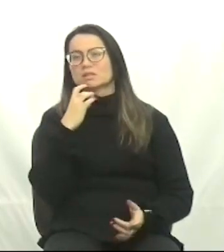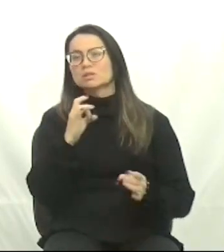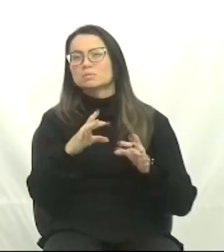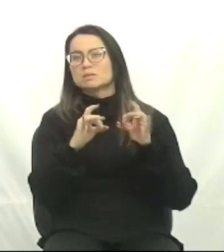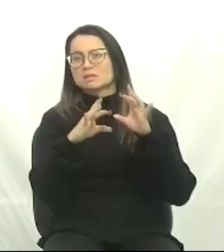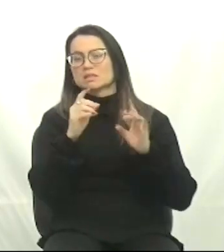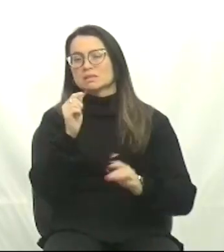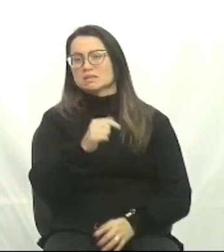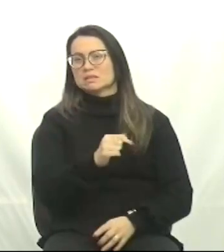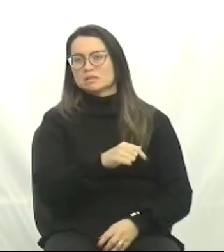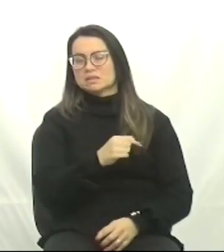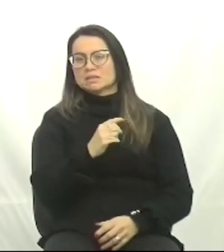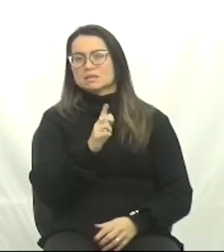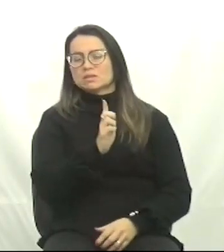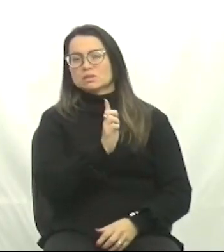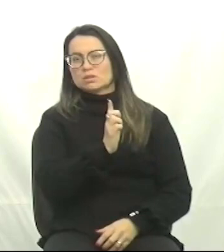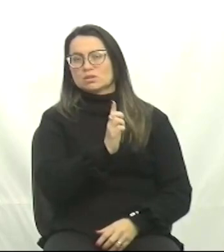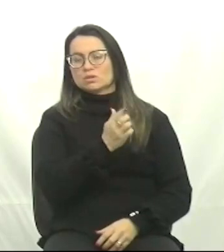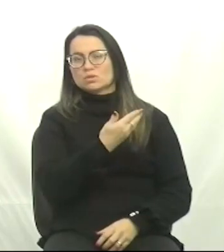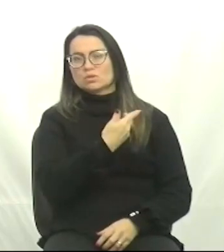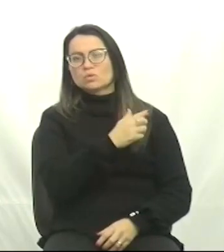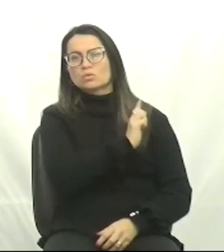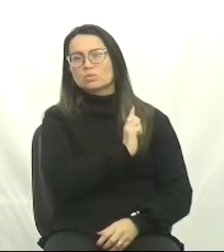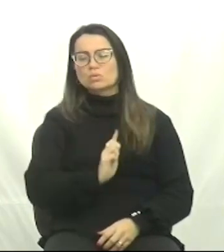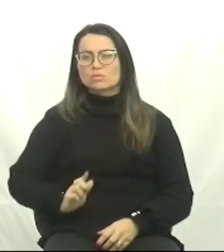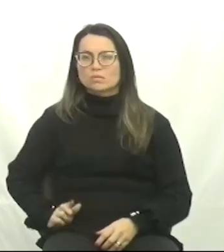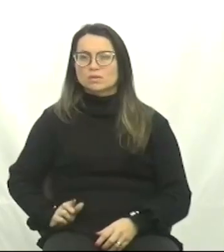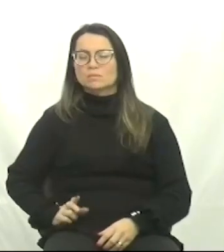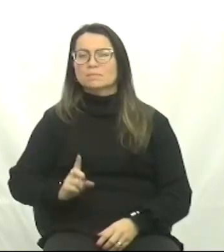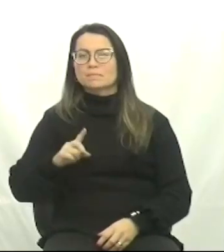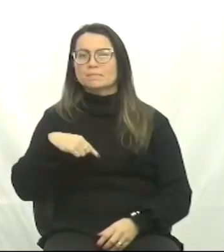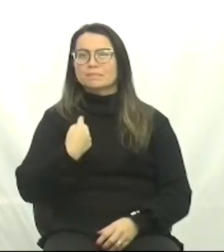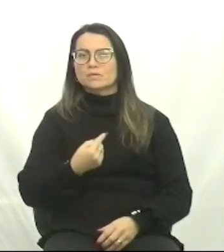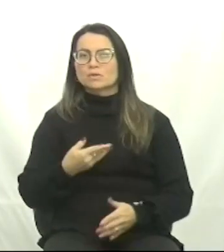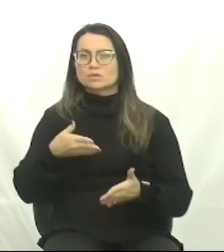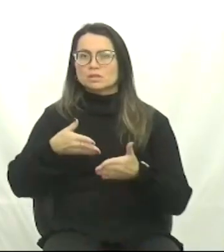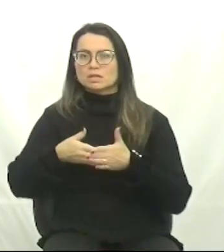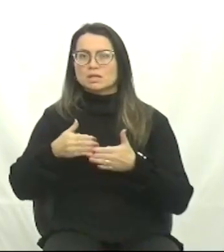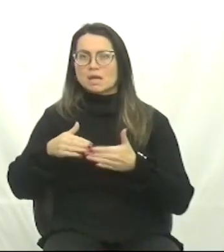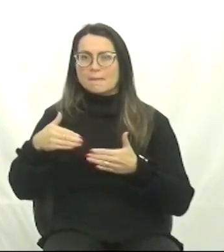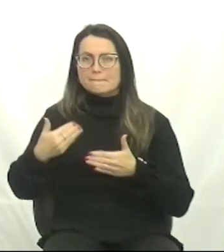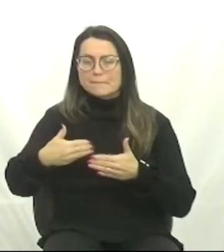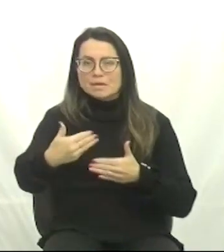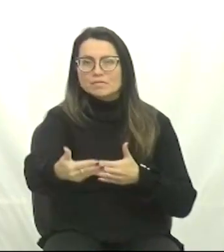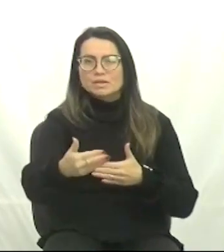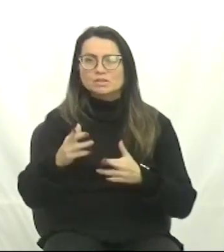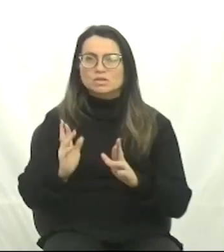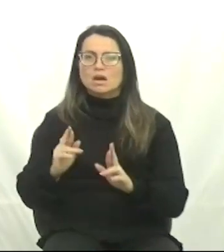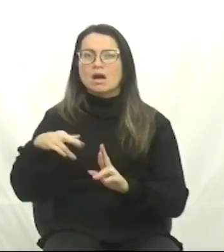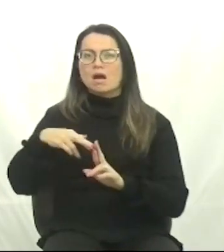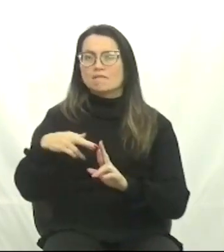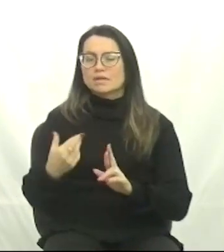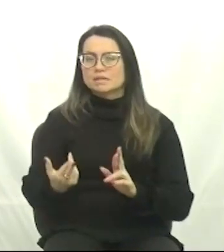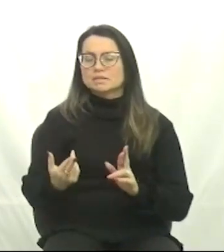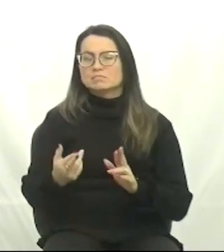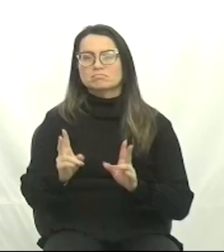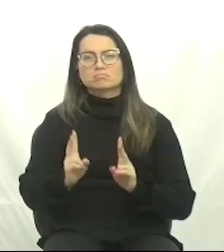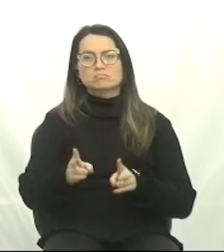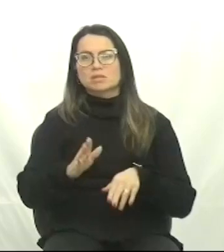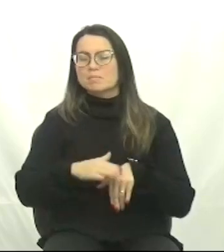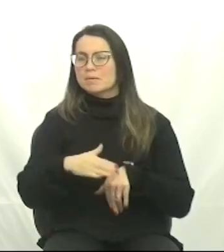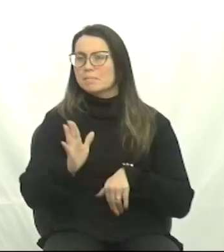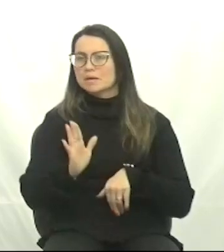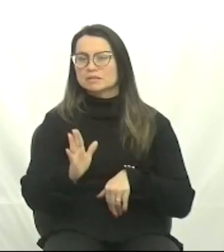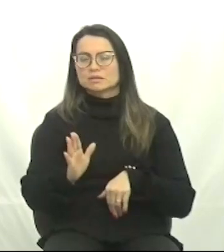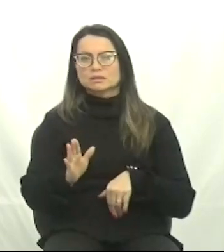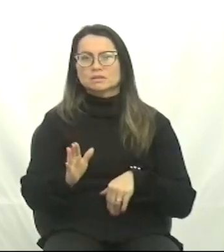estrutura educacional do Estado de Santa Catarina, para que a gente possa daqui para frente ser referência cada vez mais, não só